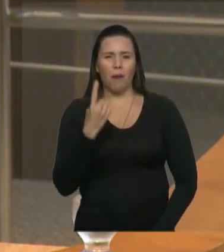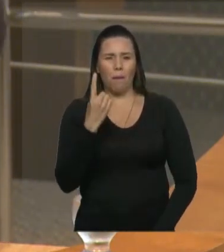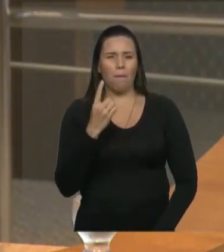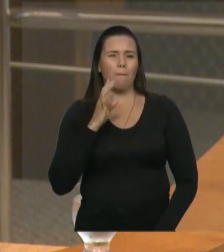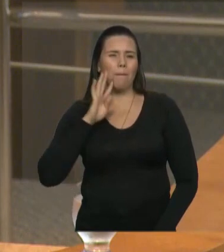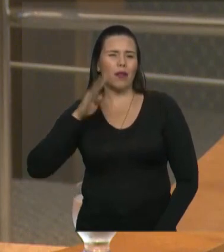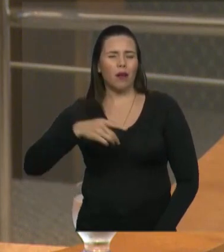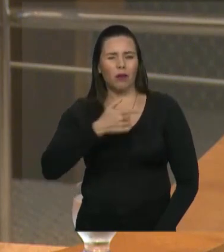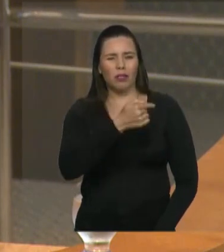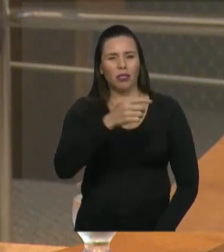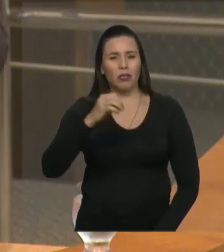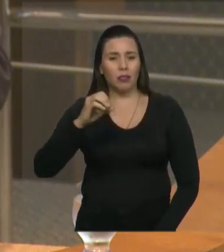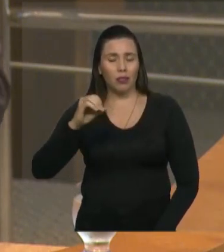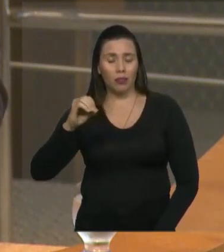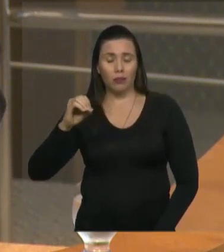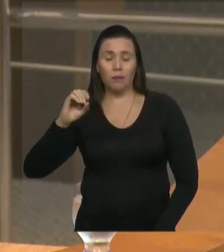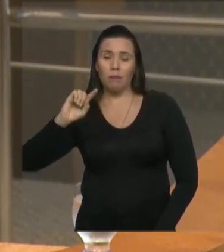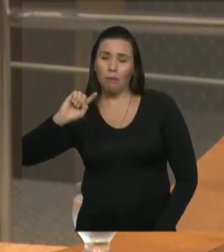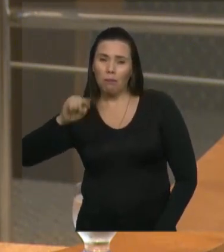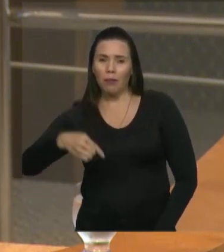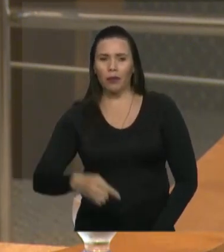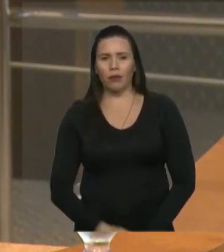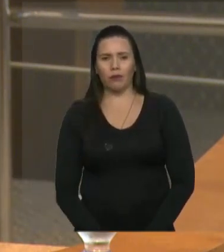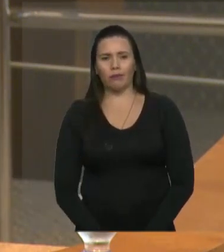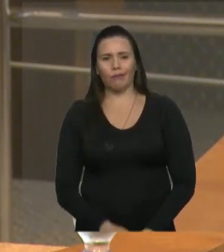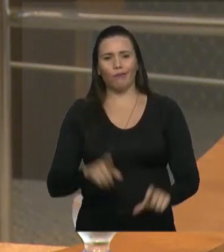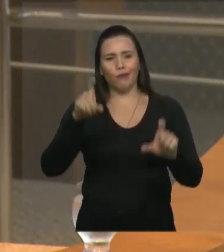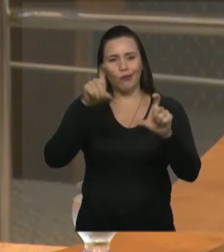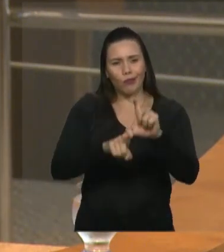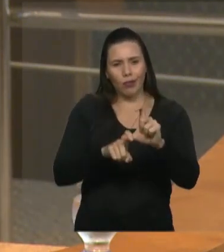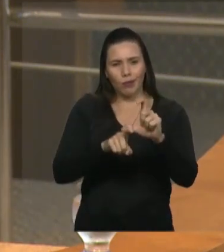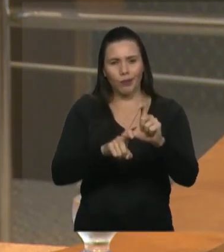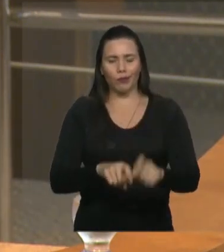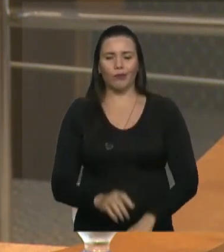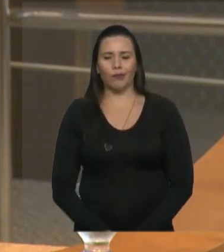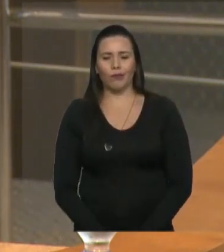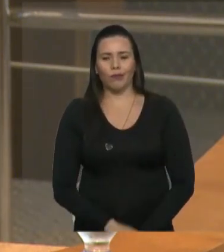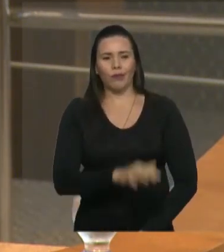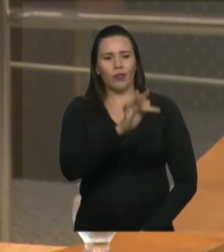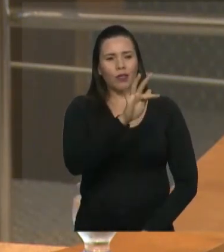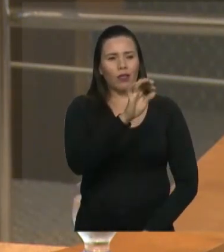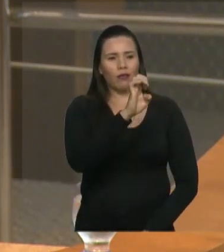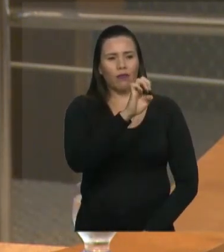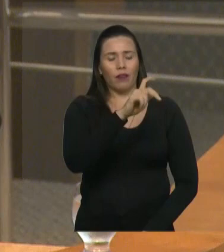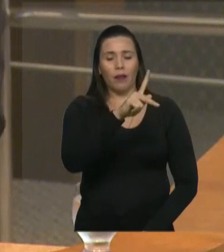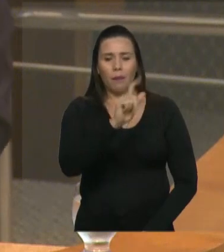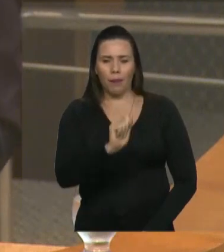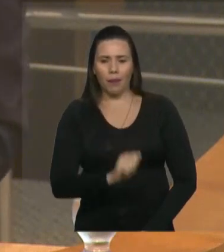Previdência. Mas a Secretaria de Comunicação tem 67 milhões.